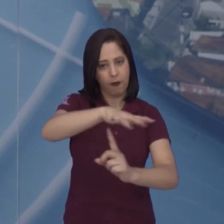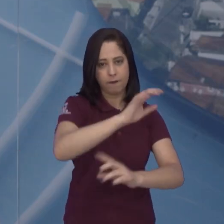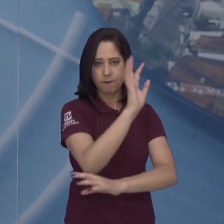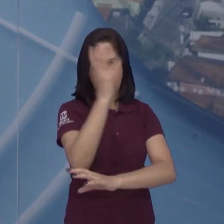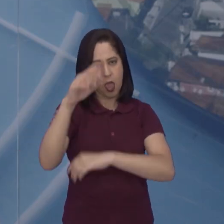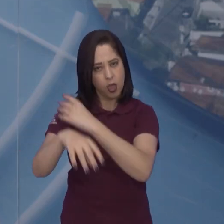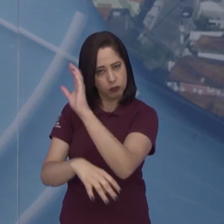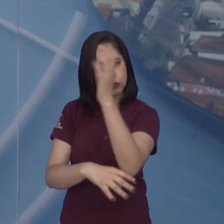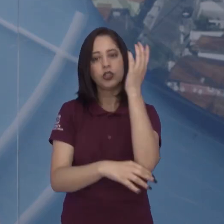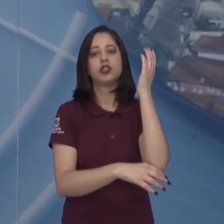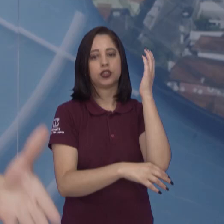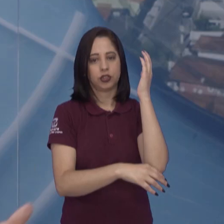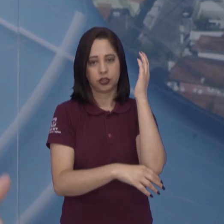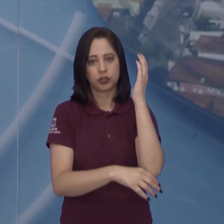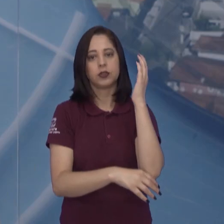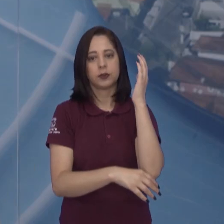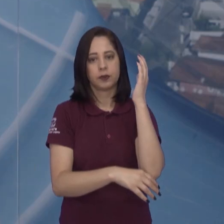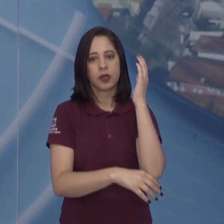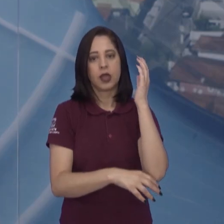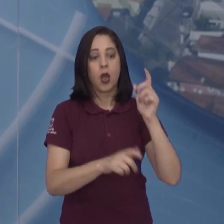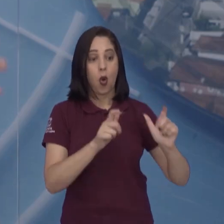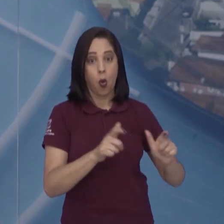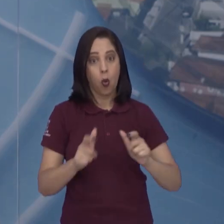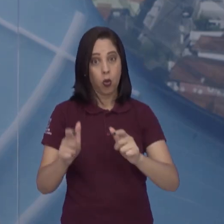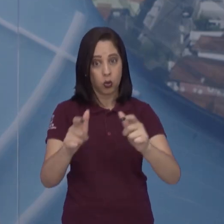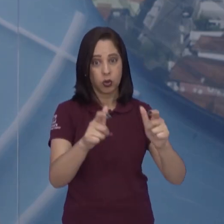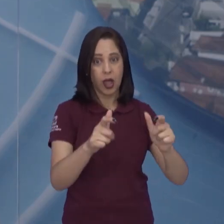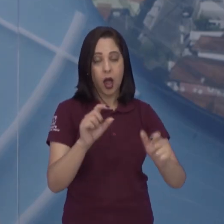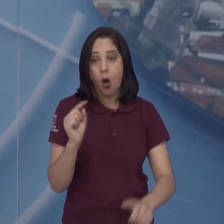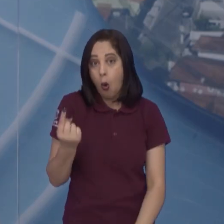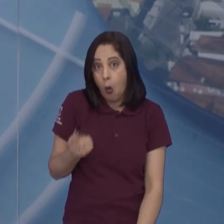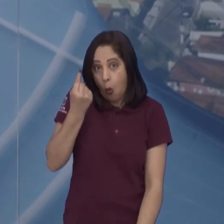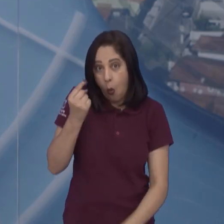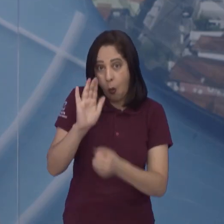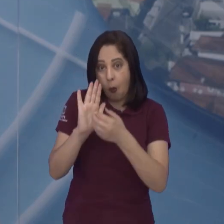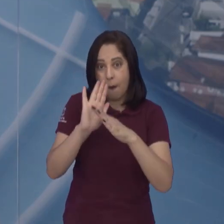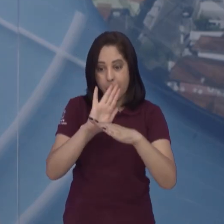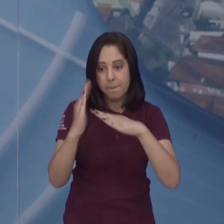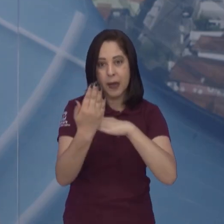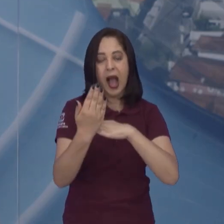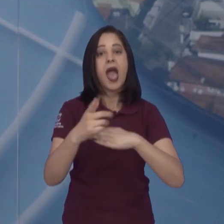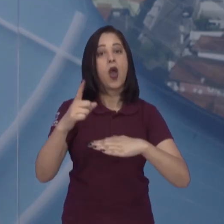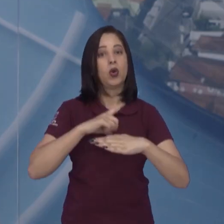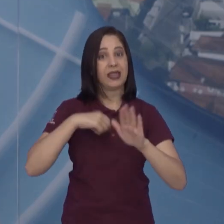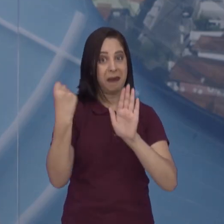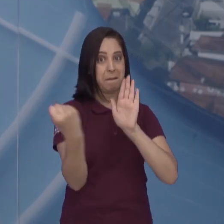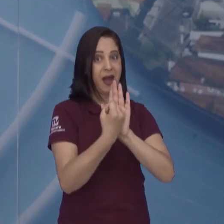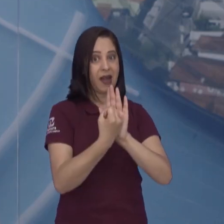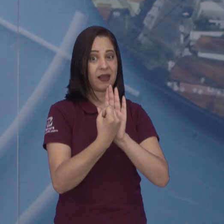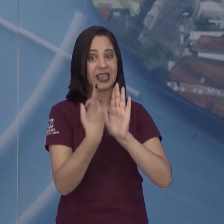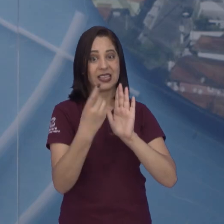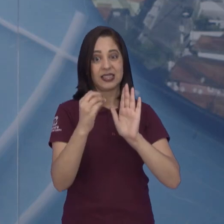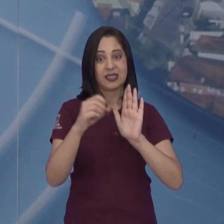espaços que são mais arborizados. E o único bairro que, de fato, né, ganhou ali a bandeirinha verde na cidade é